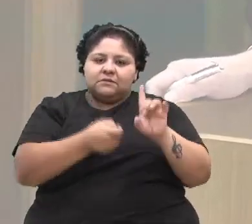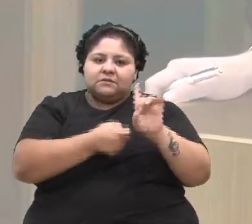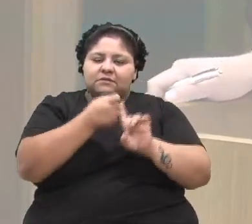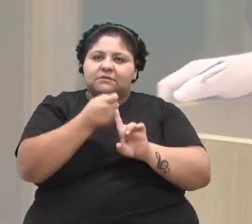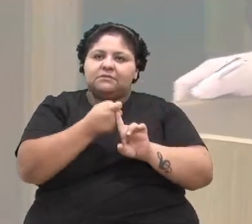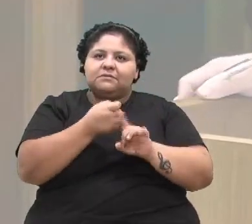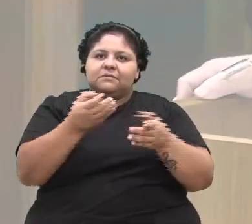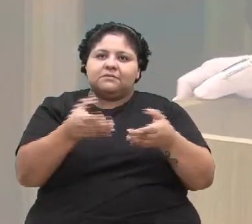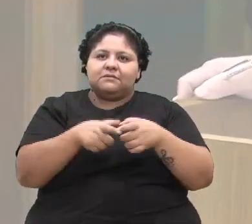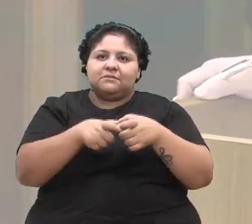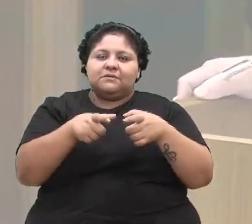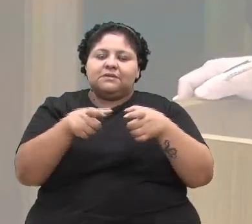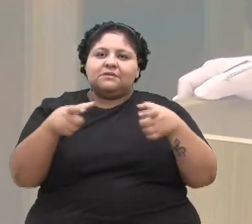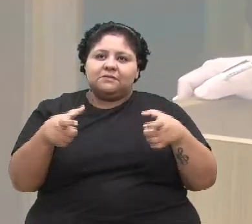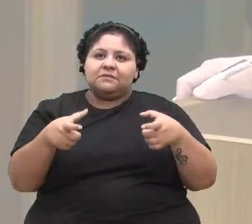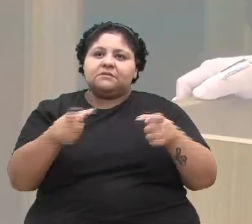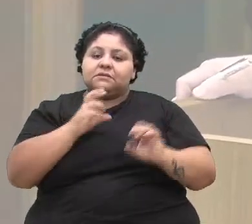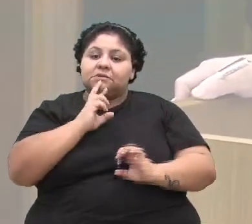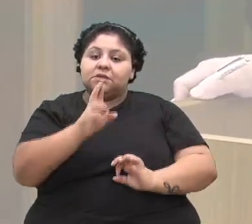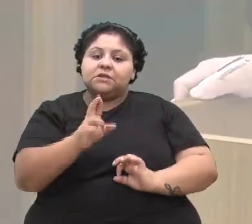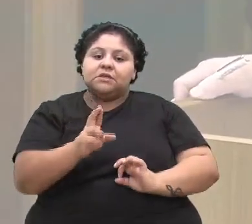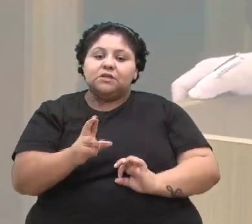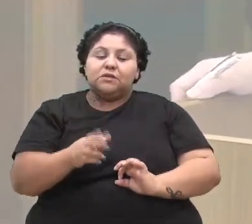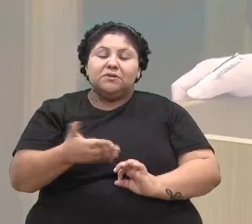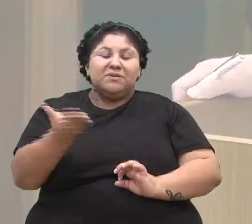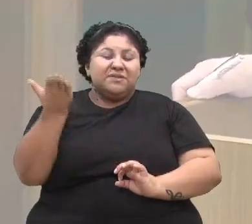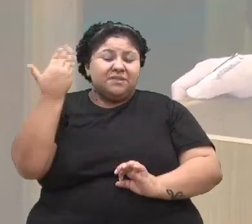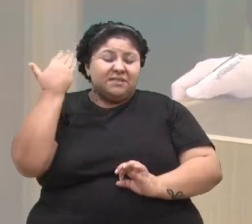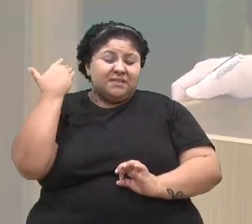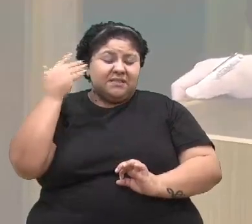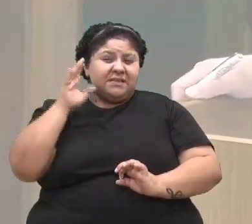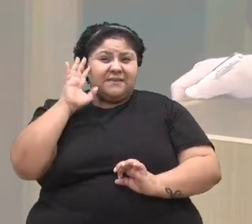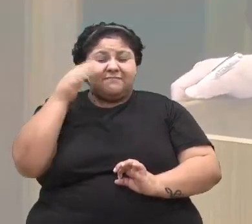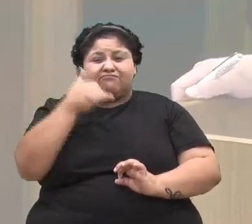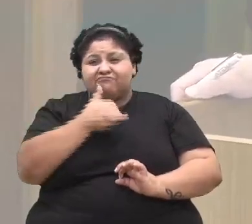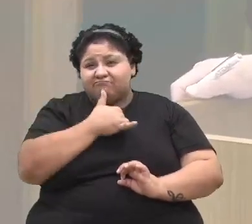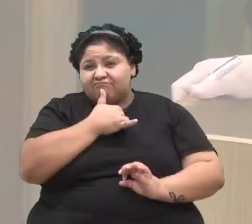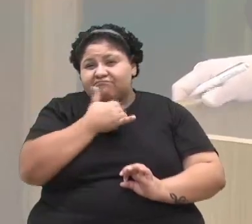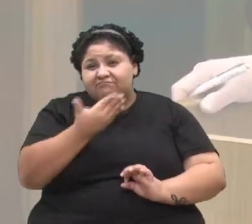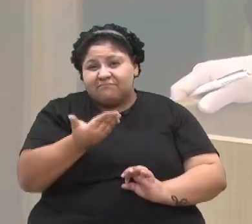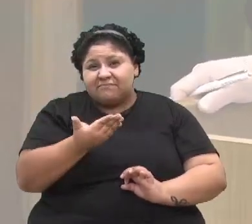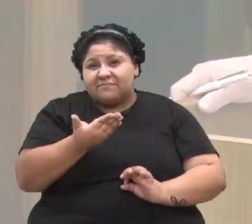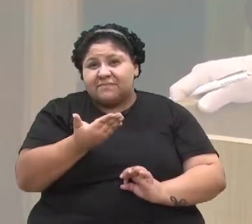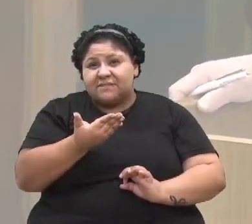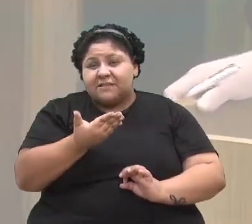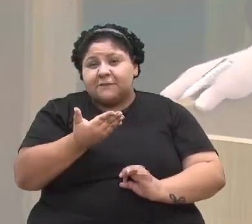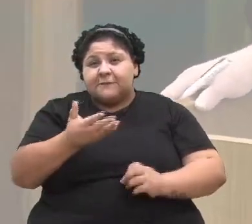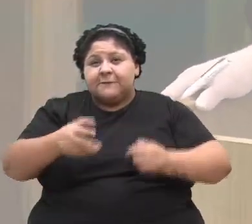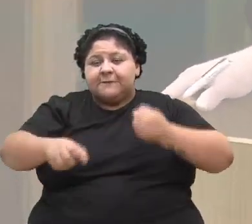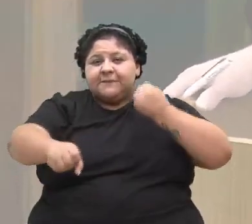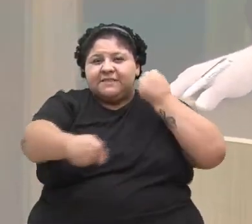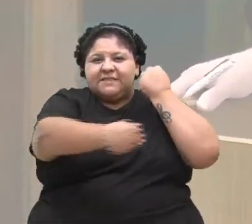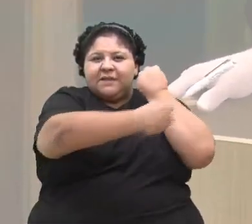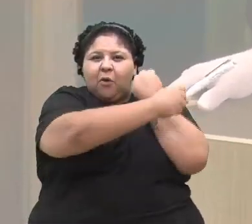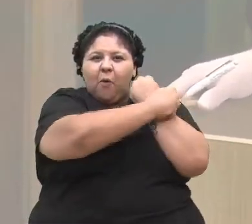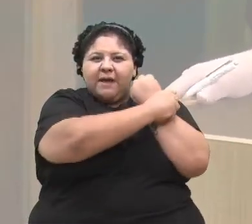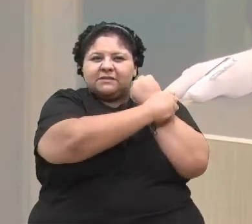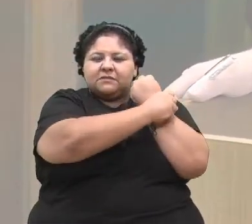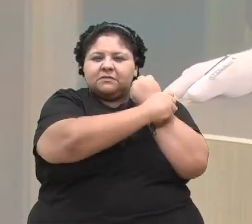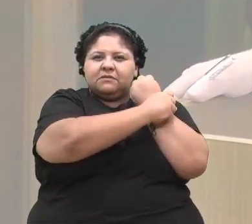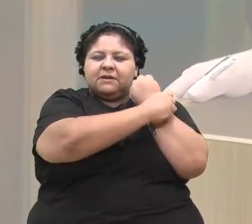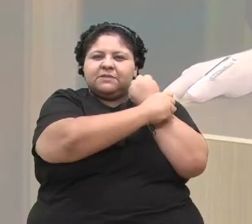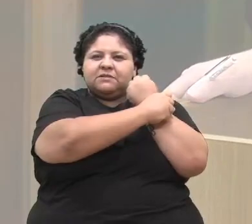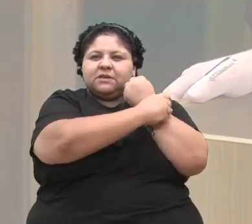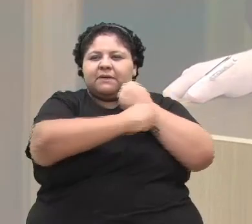uma grande resposta no que foi aquela infelicidade que aconteceu naquele sequestro que teve daquele garoto.